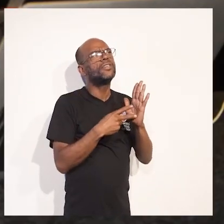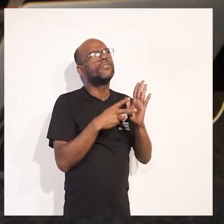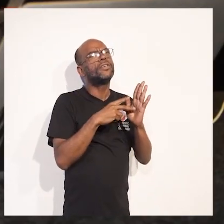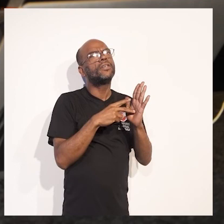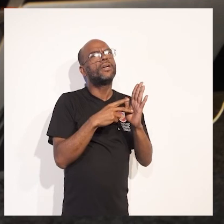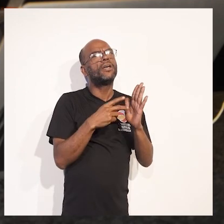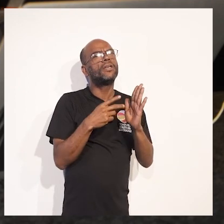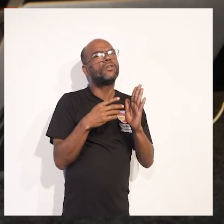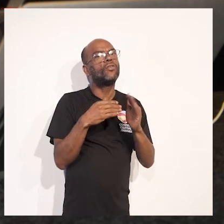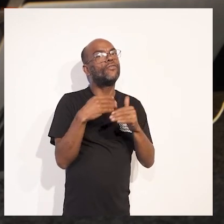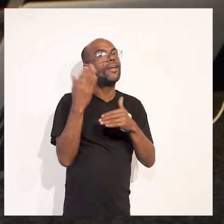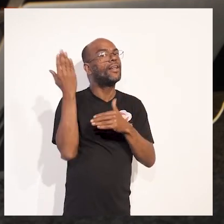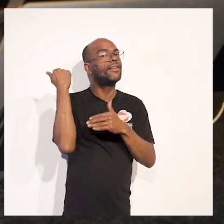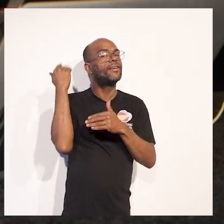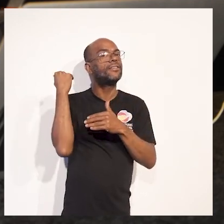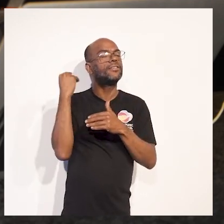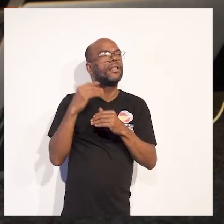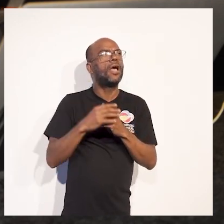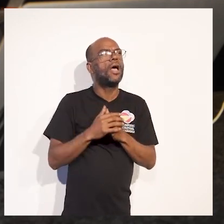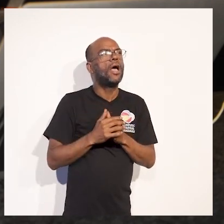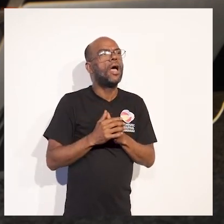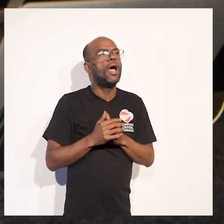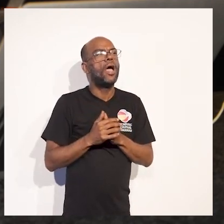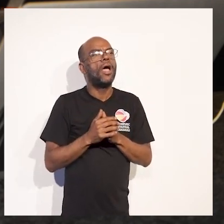no início da aula sobre